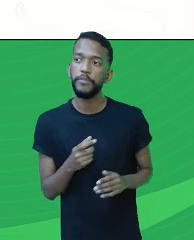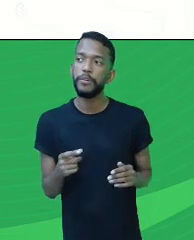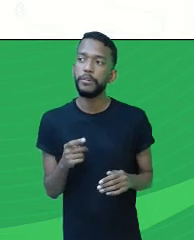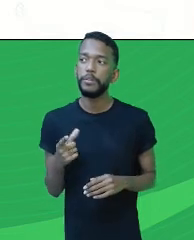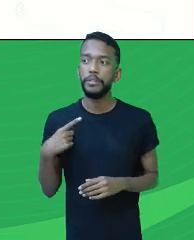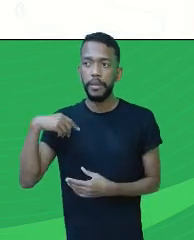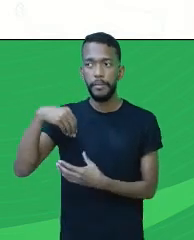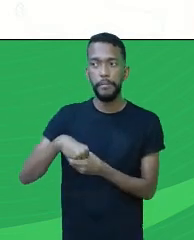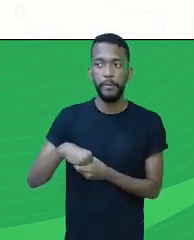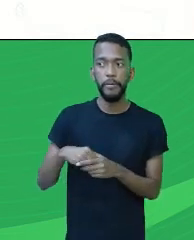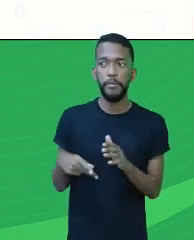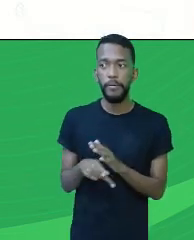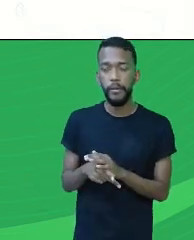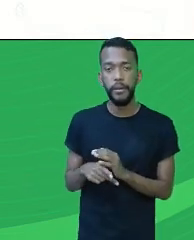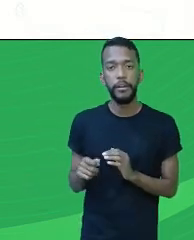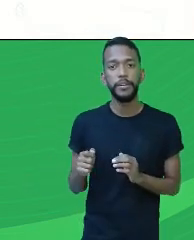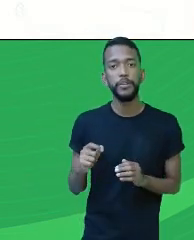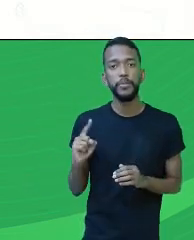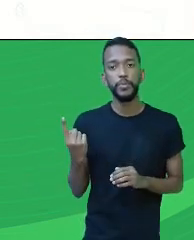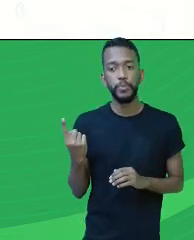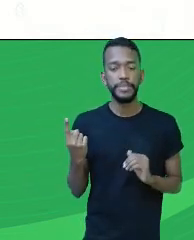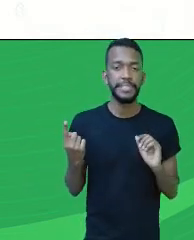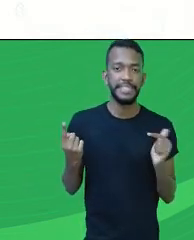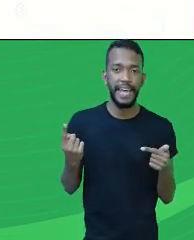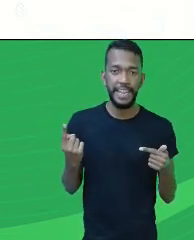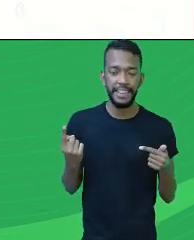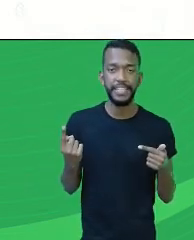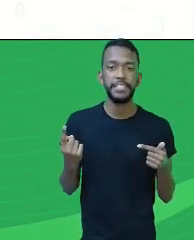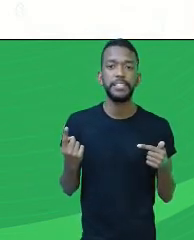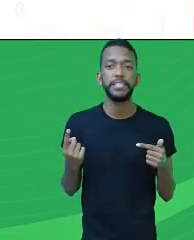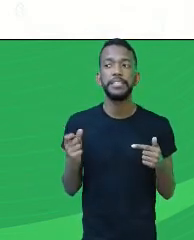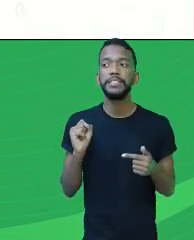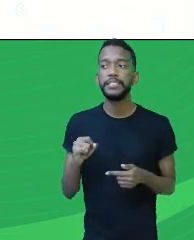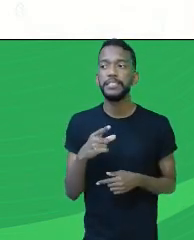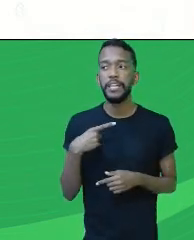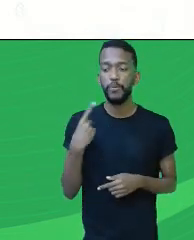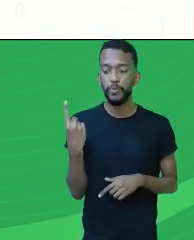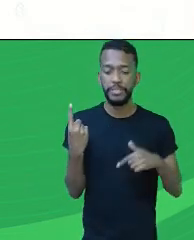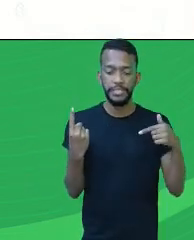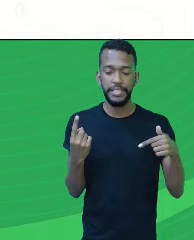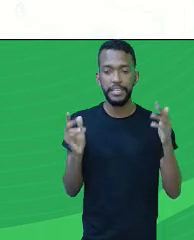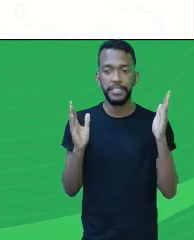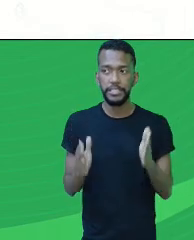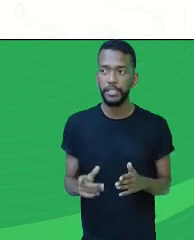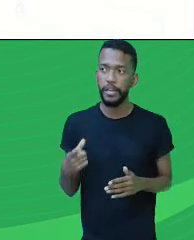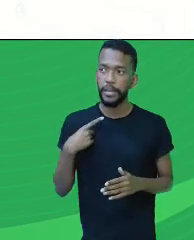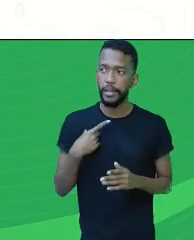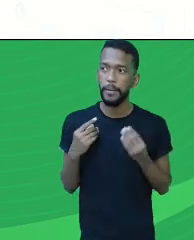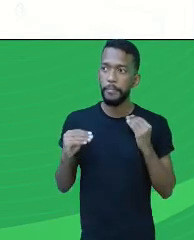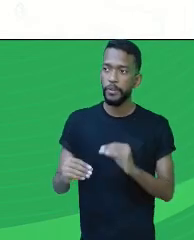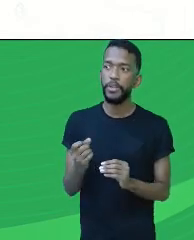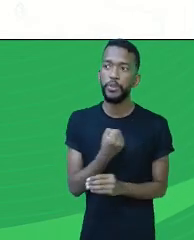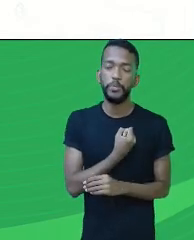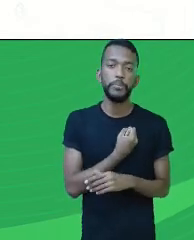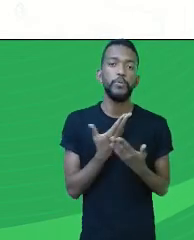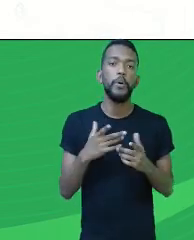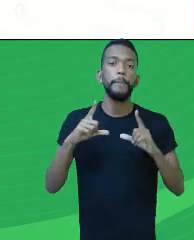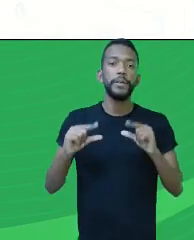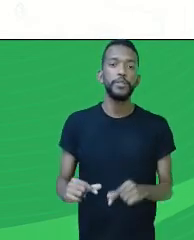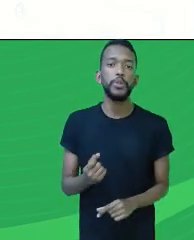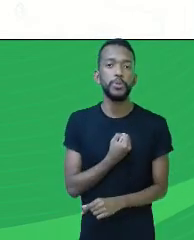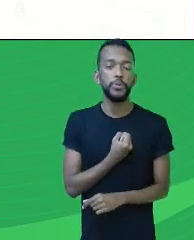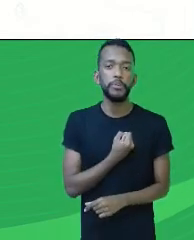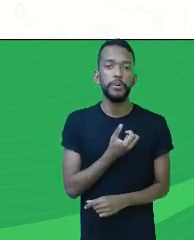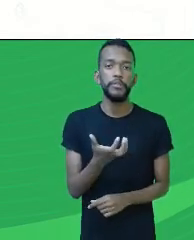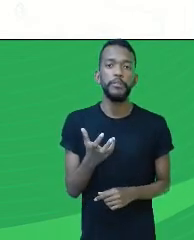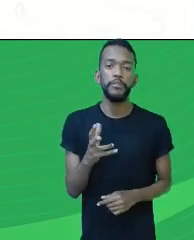número formado pelos algarismos 1 e 7. Se você tiver 1 e 7 e for montar o número, qual é o menor número que você